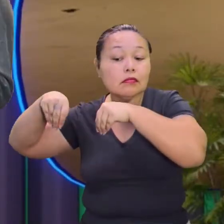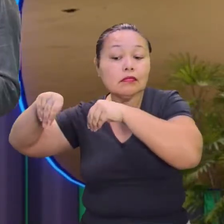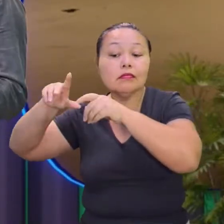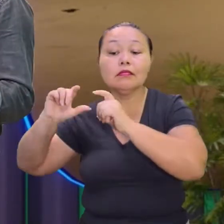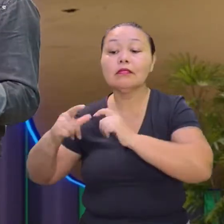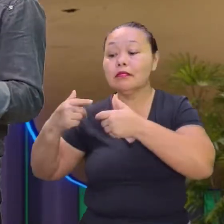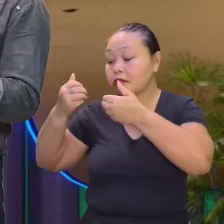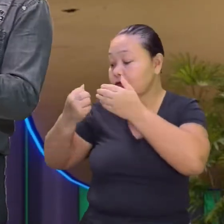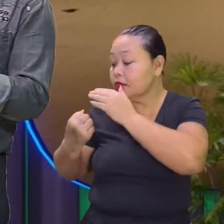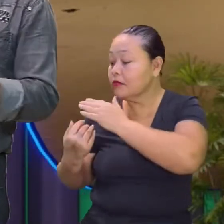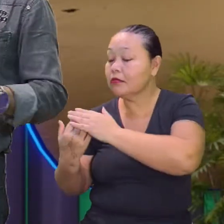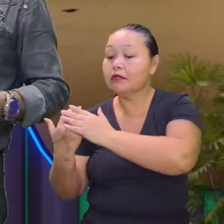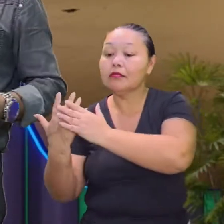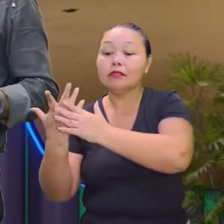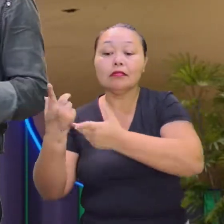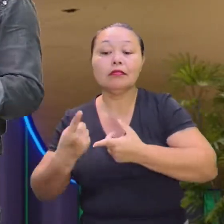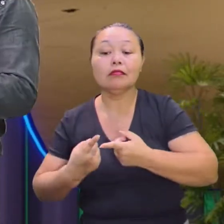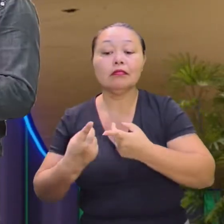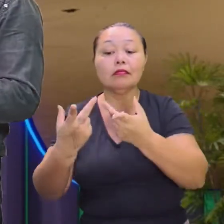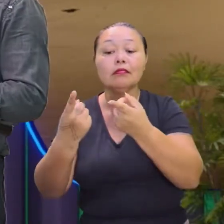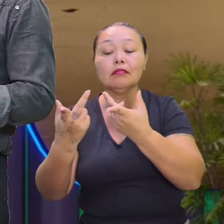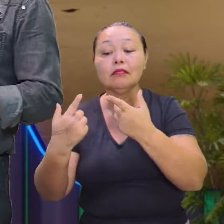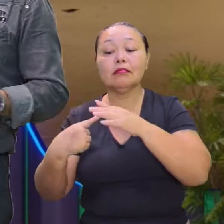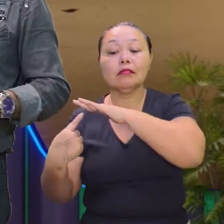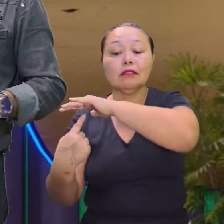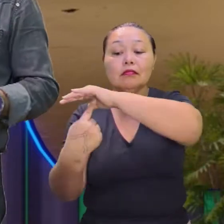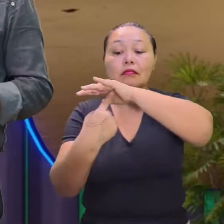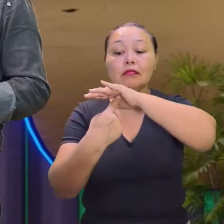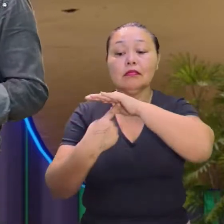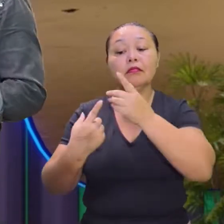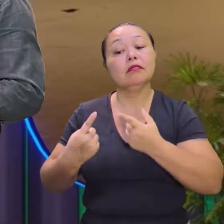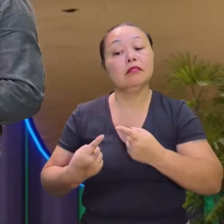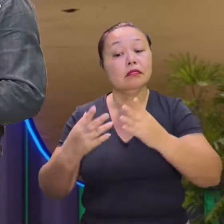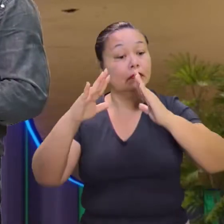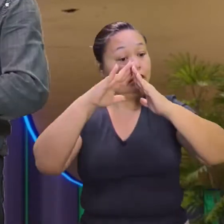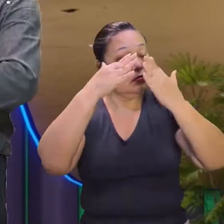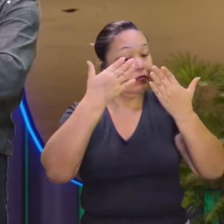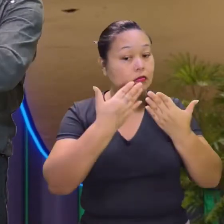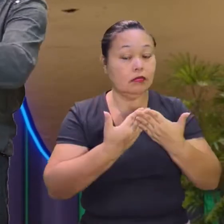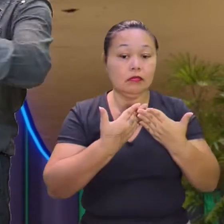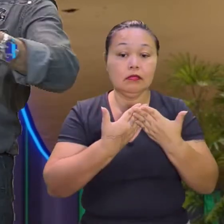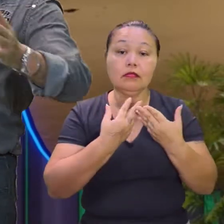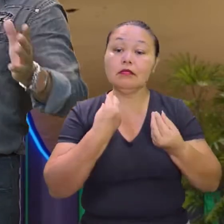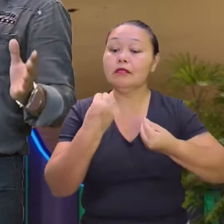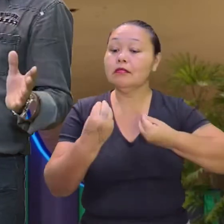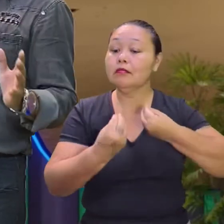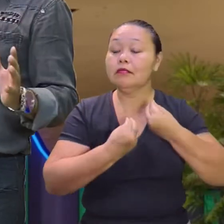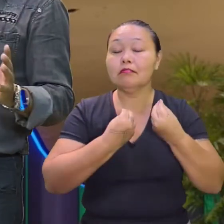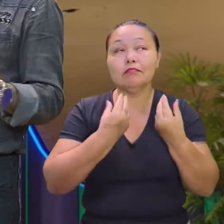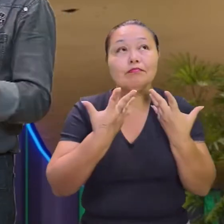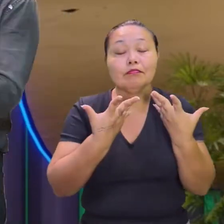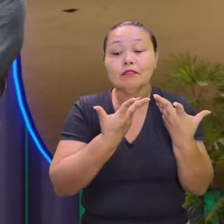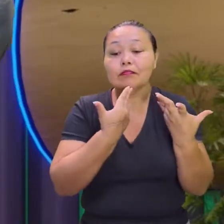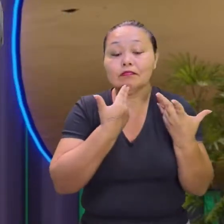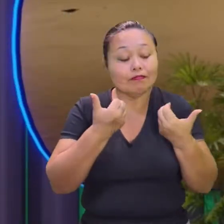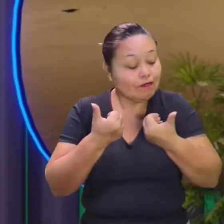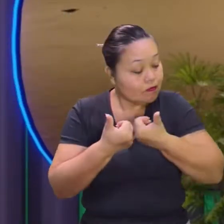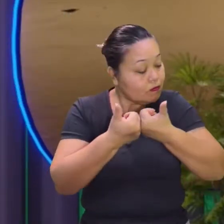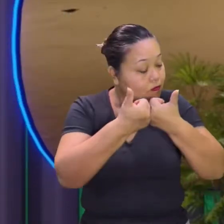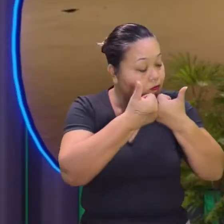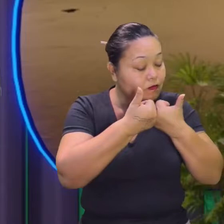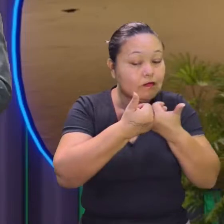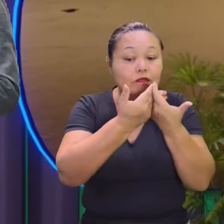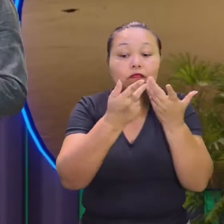e planta e vende na feira, vende para a escola, como se fosse mais próximo